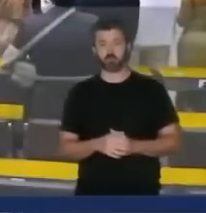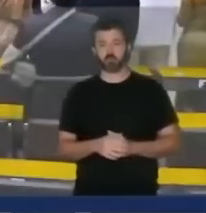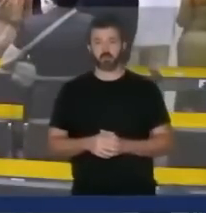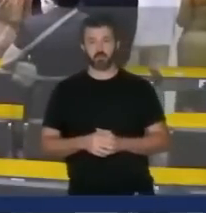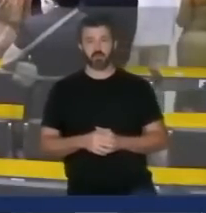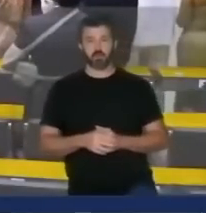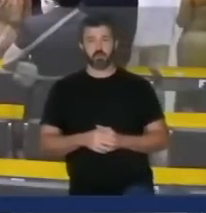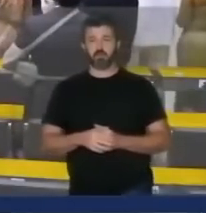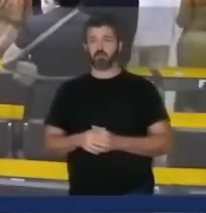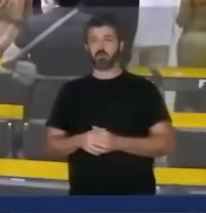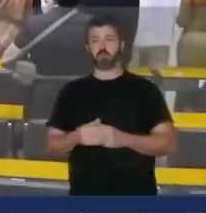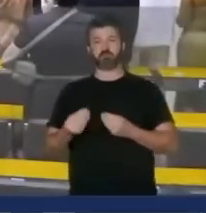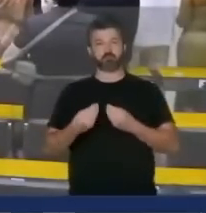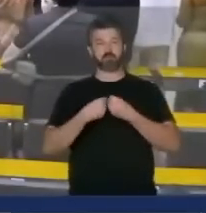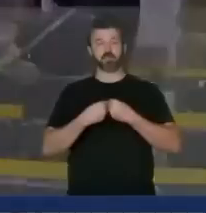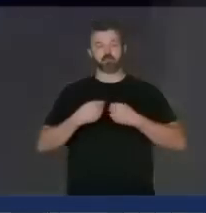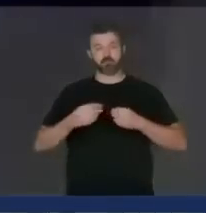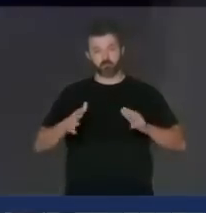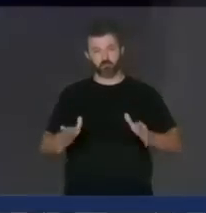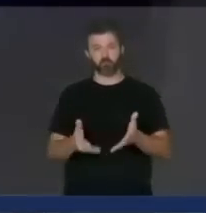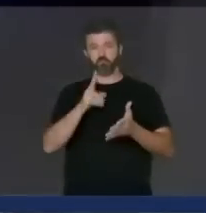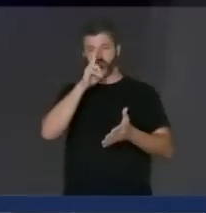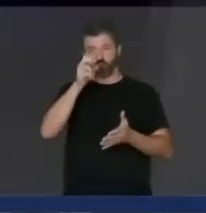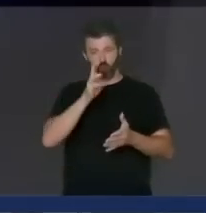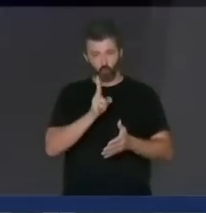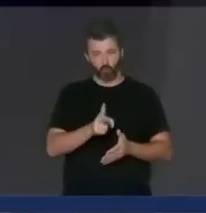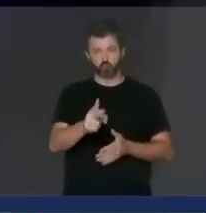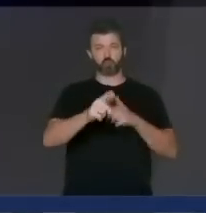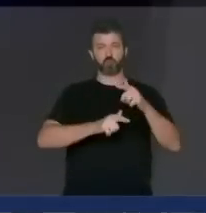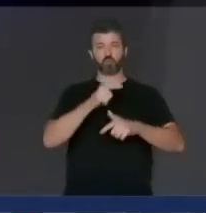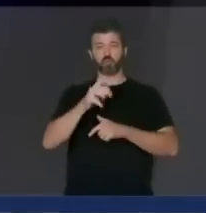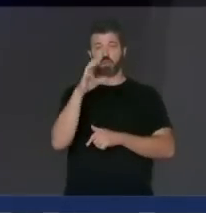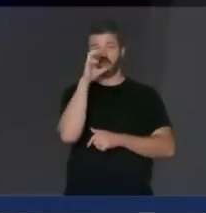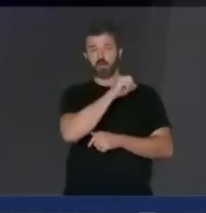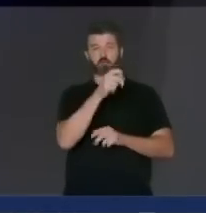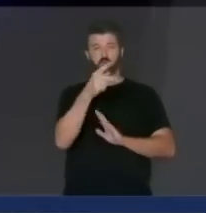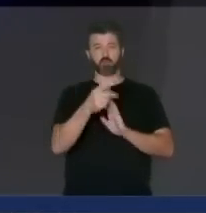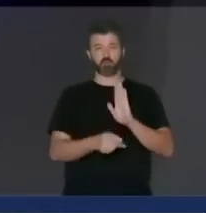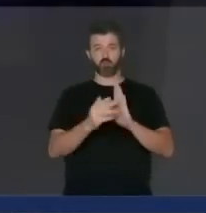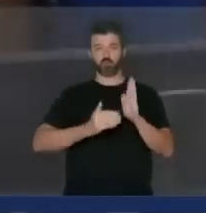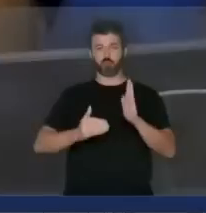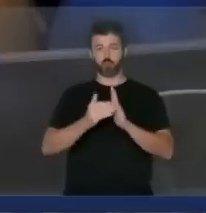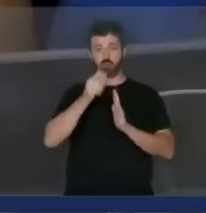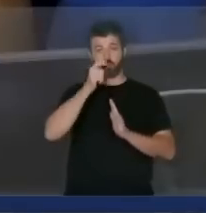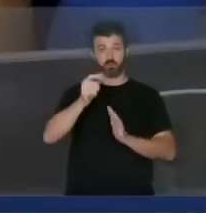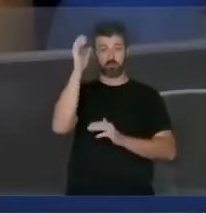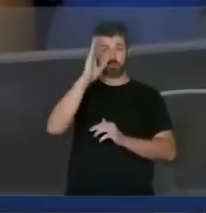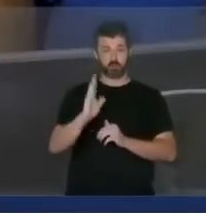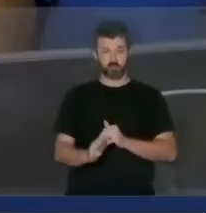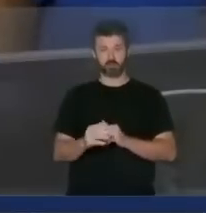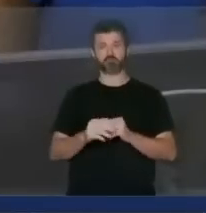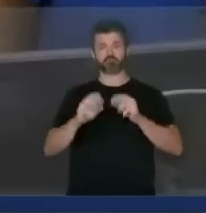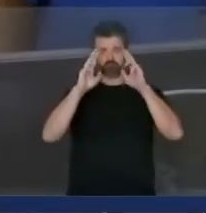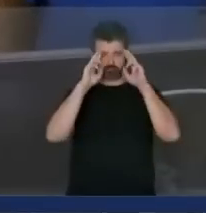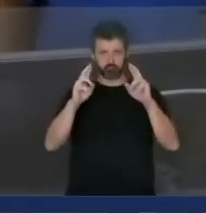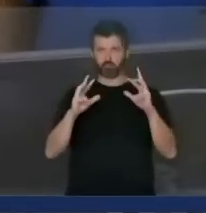que me impulsiona a seguir focado na condução ágil dos projetos de interesse do país, respeitando